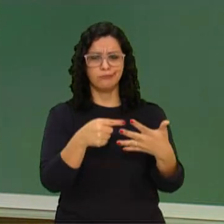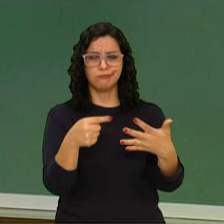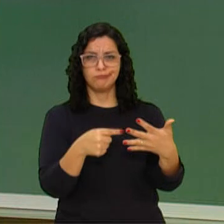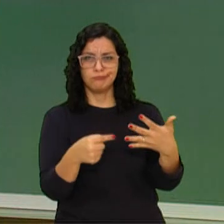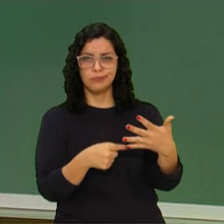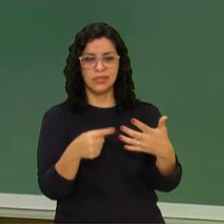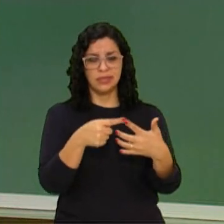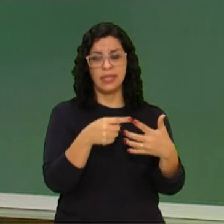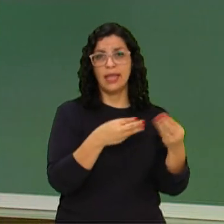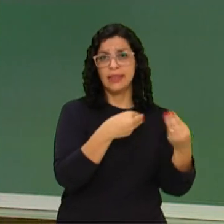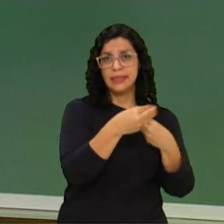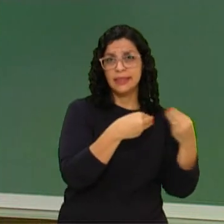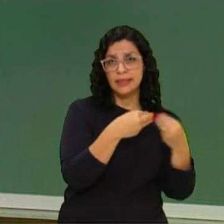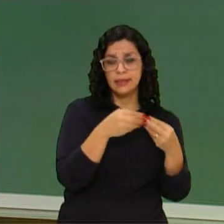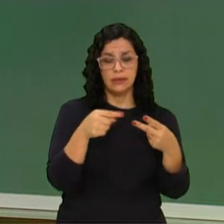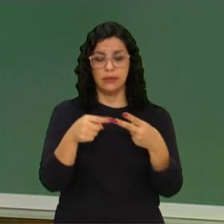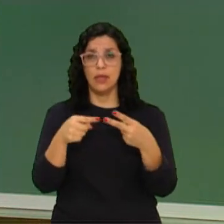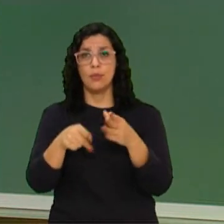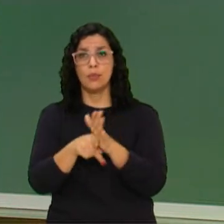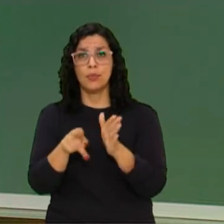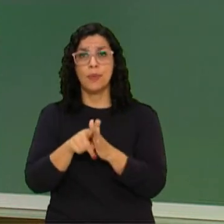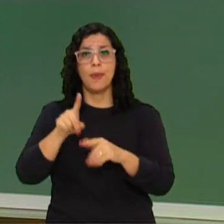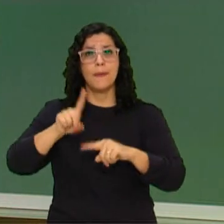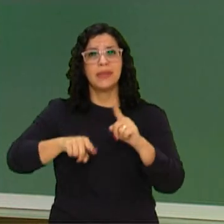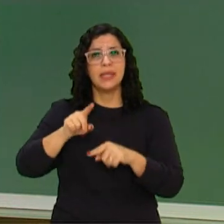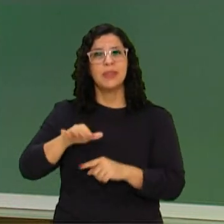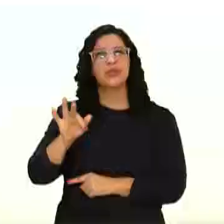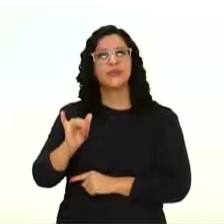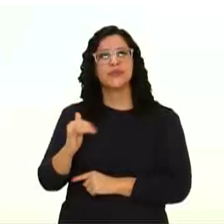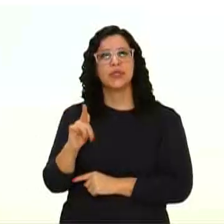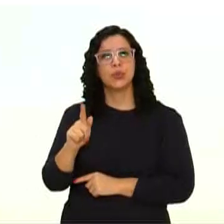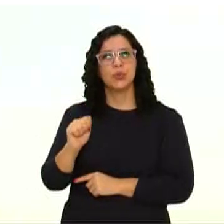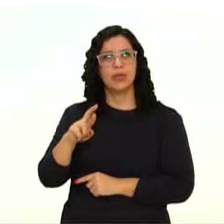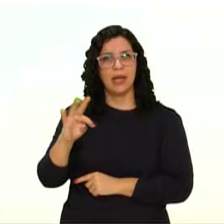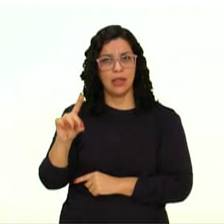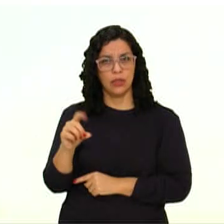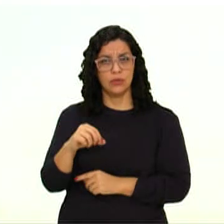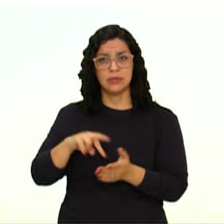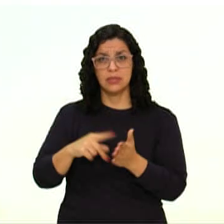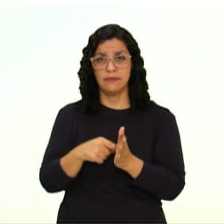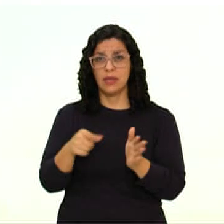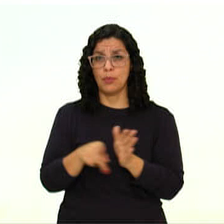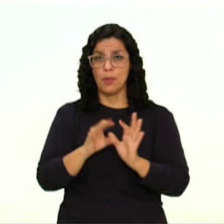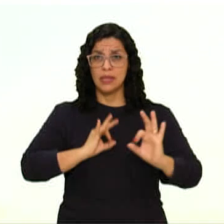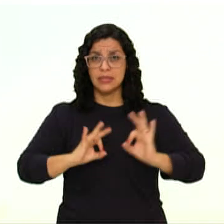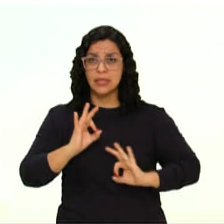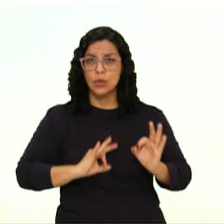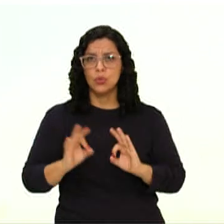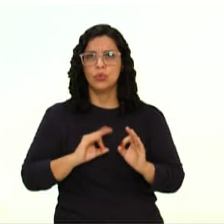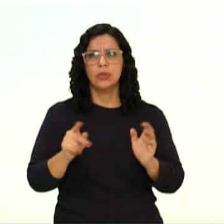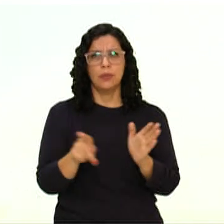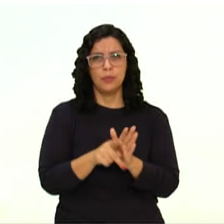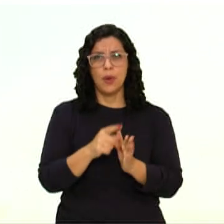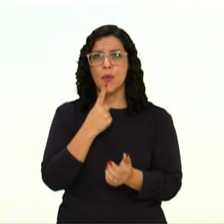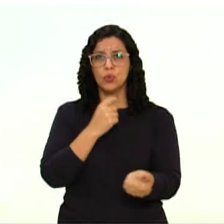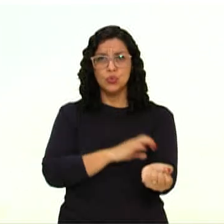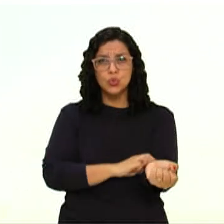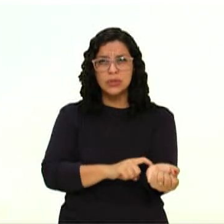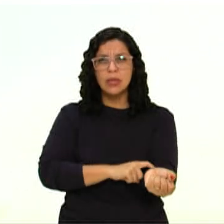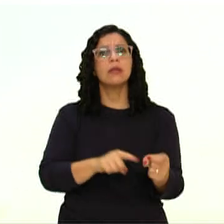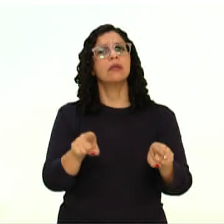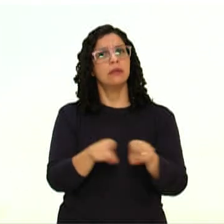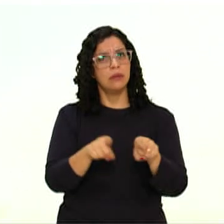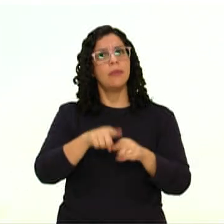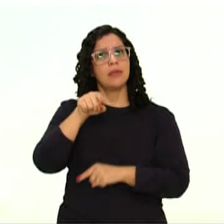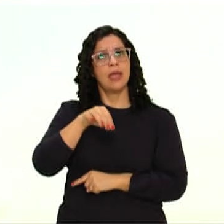parte líquida e a parte de elementos figurados, né. As substâncias intercelular desse tecido, que o sangue é um tecido,